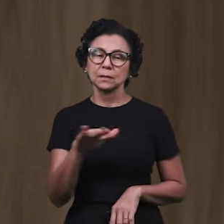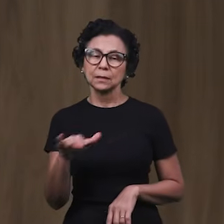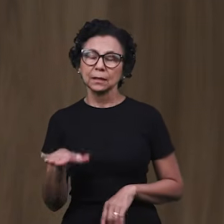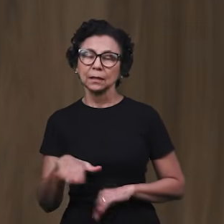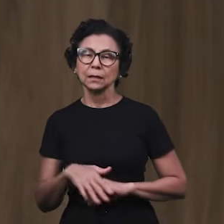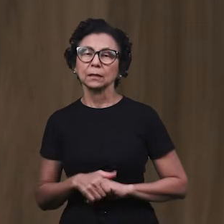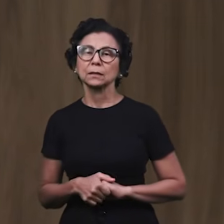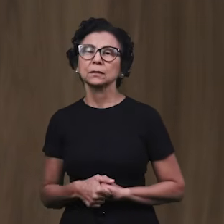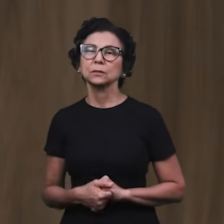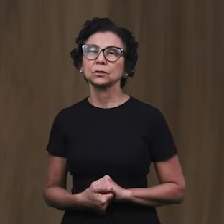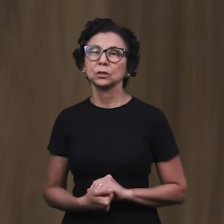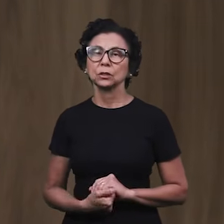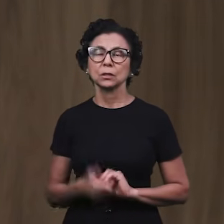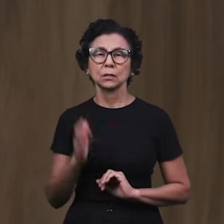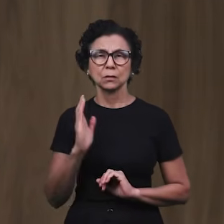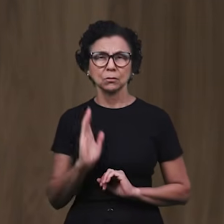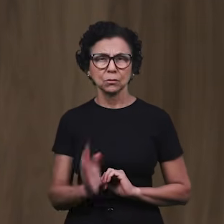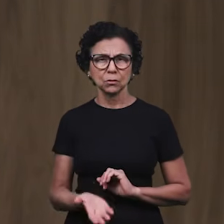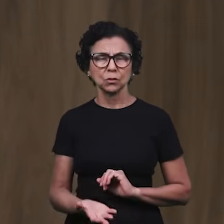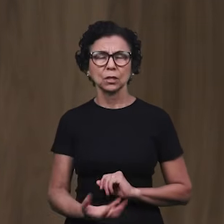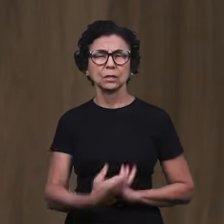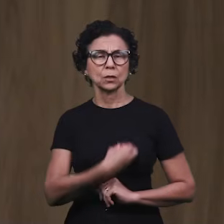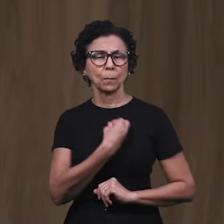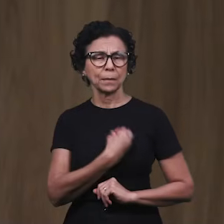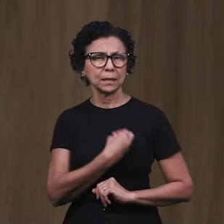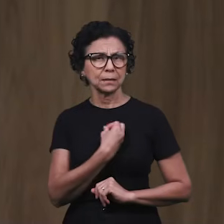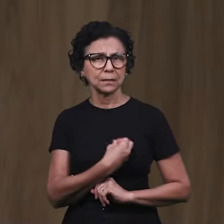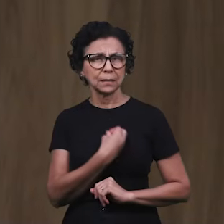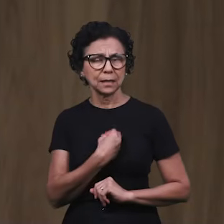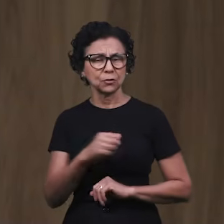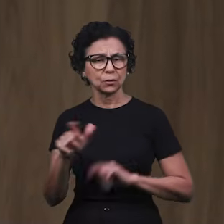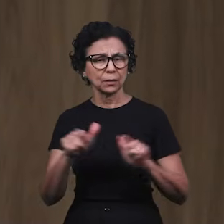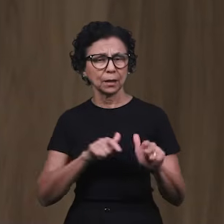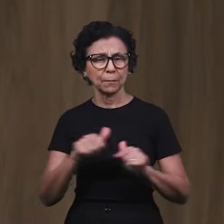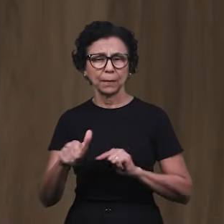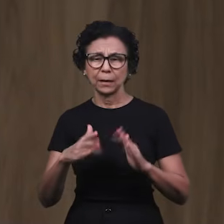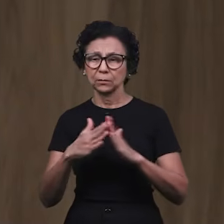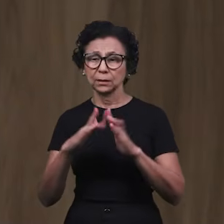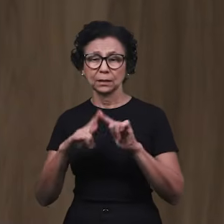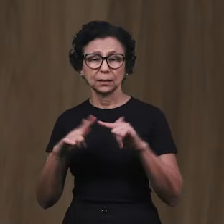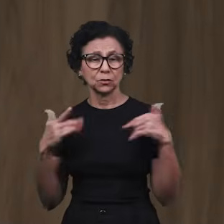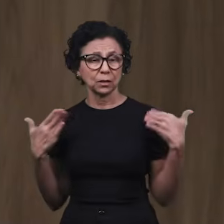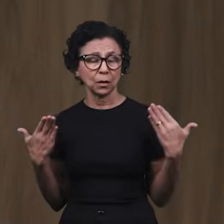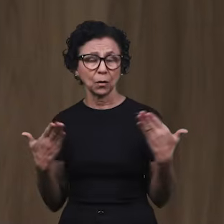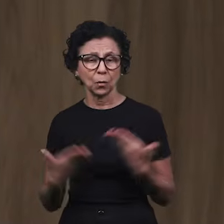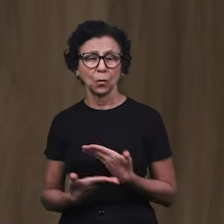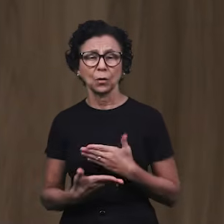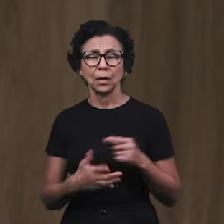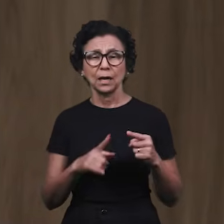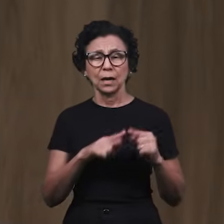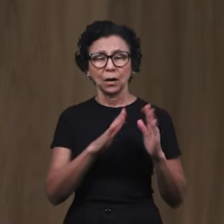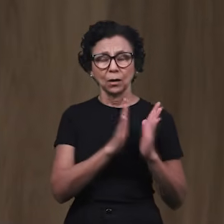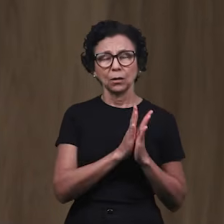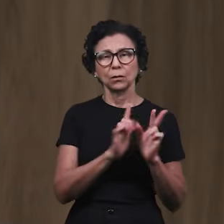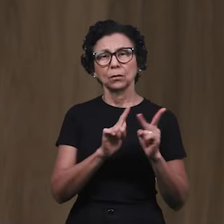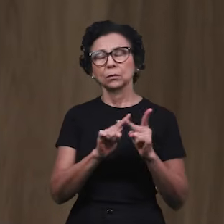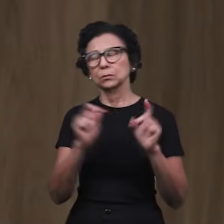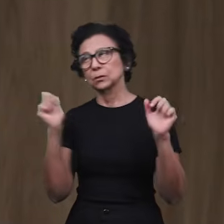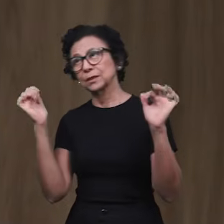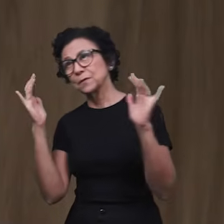crianças são a igreja de hoje e que frutificarão no seu coração, porque as nossas crianças oram,